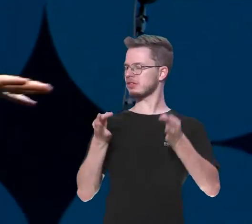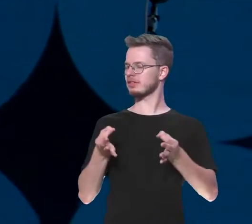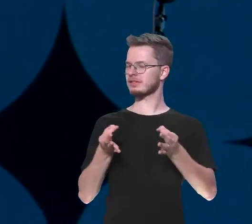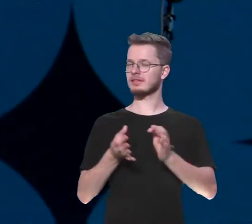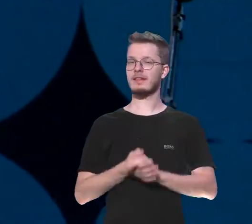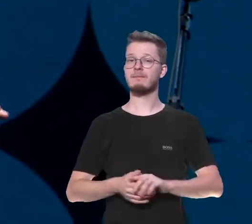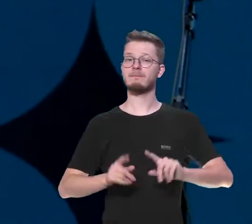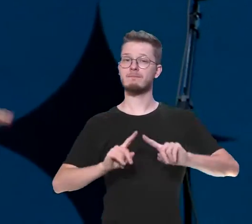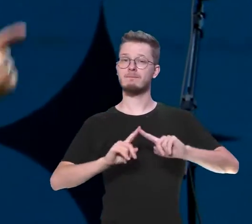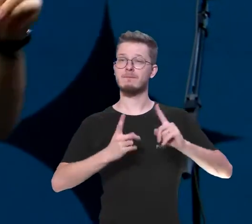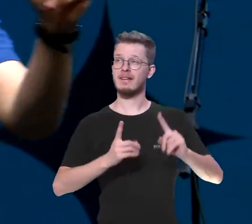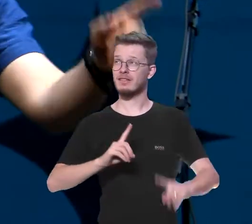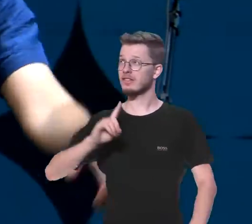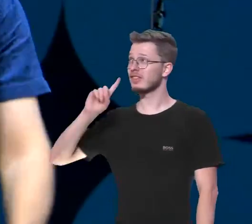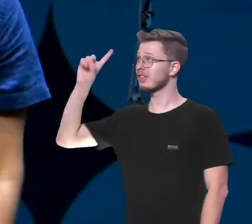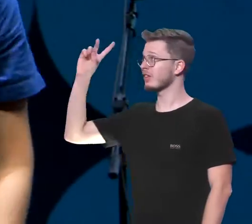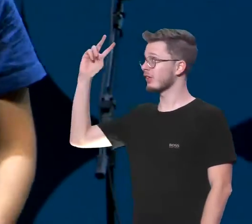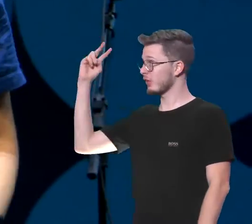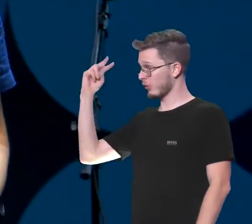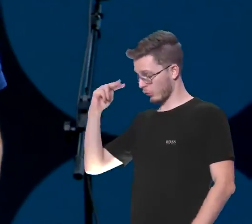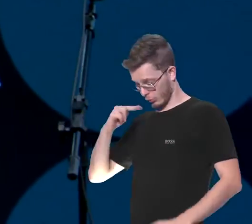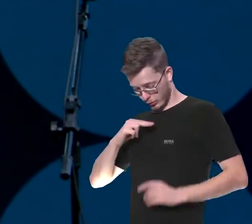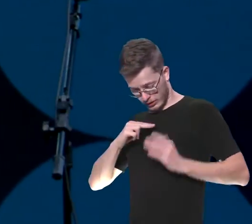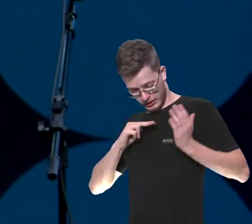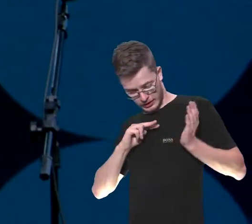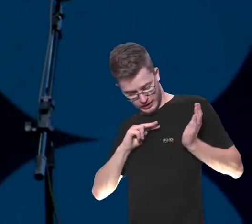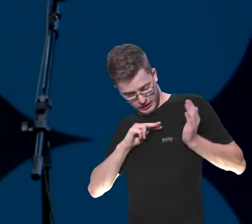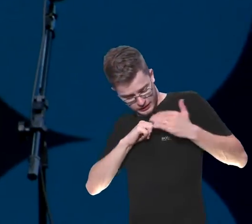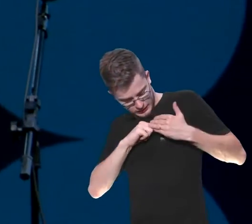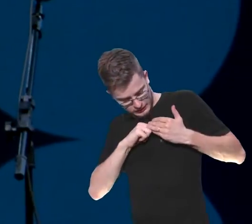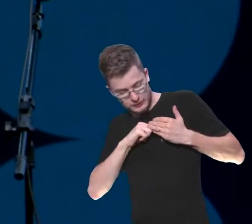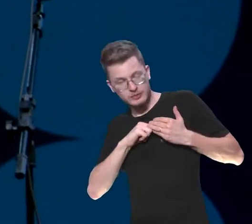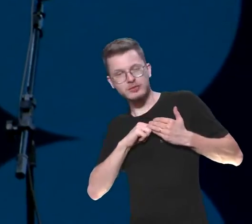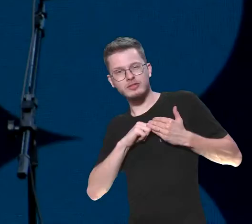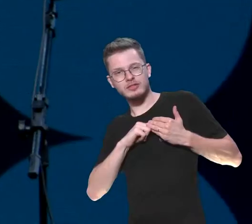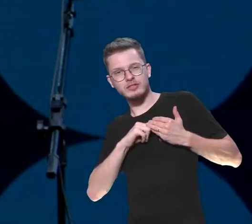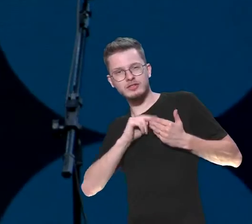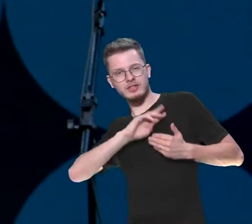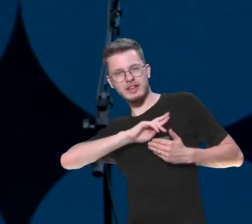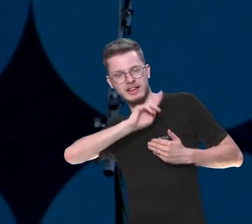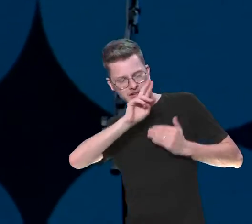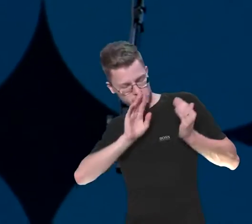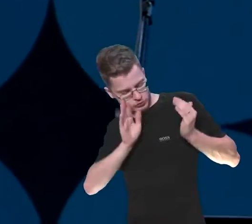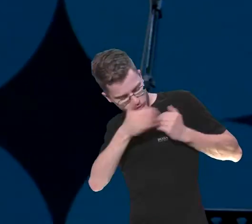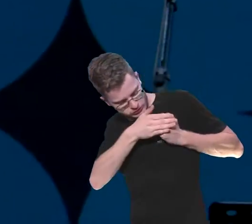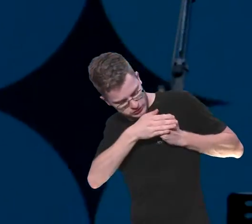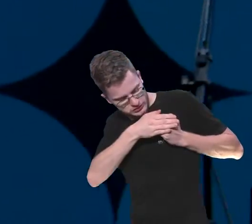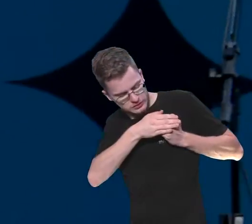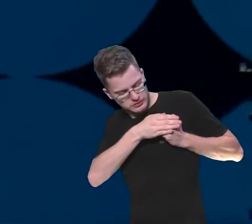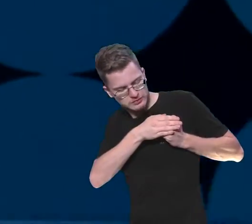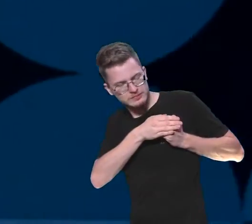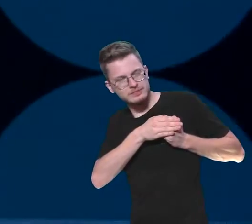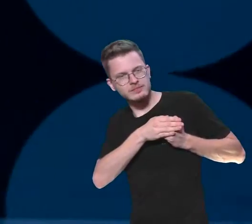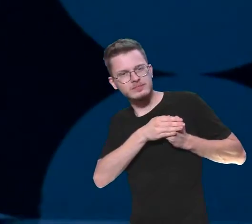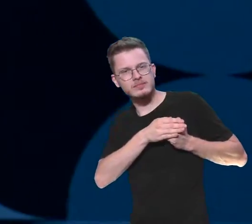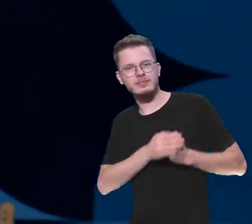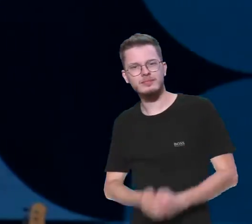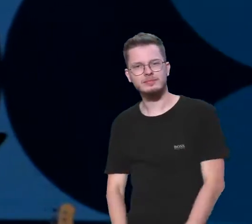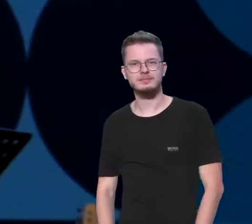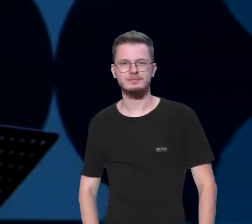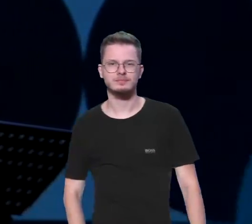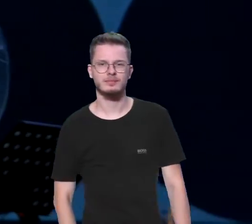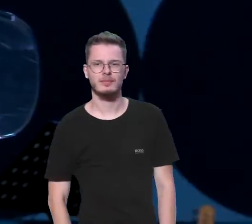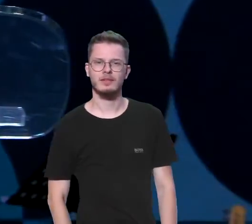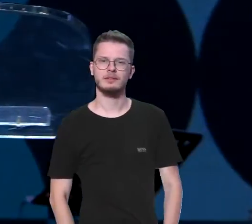carpê da religiosidade. Ele está dizendo: tem coisa embaixo, filho. A gente falou sobre a paternidade de Deus. Você sabe como